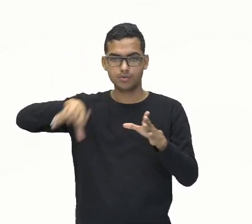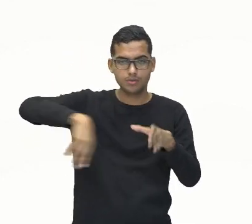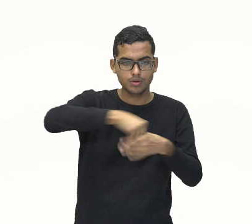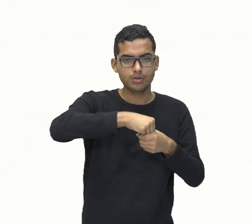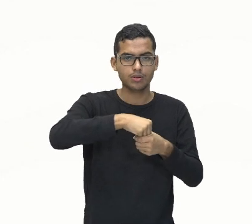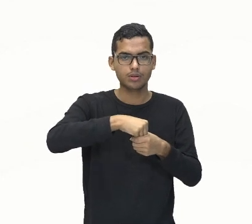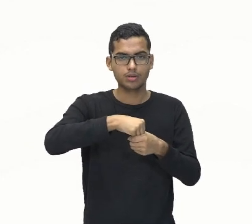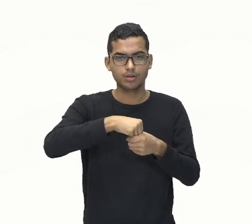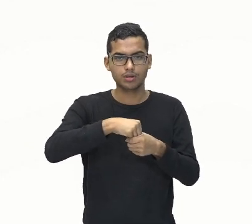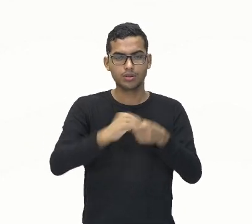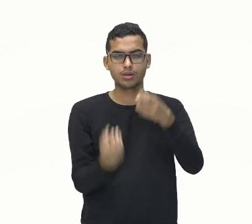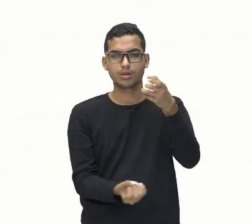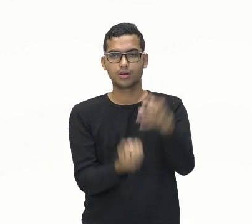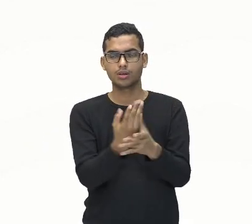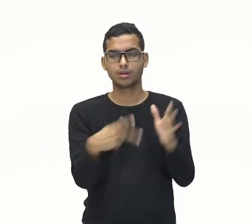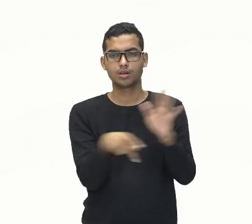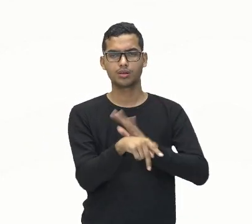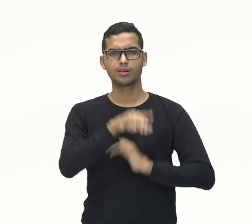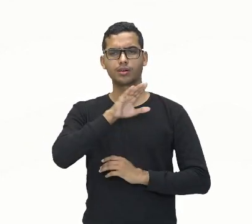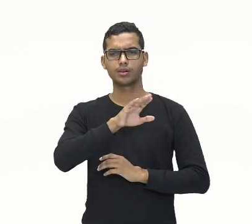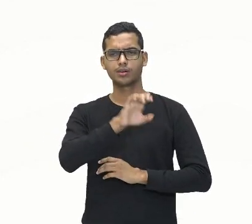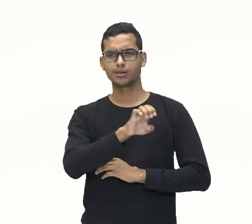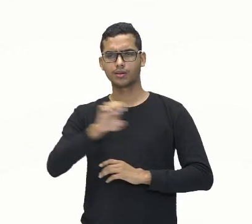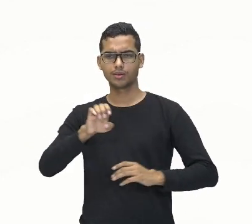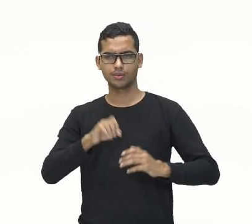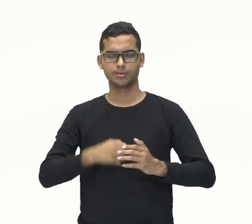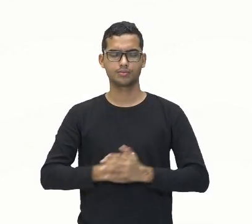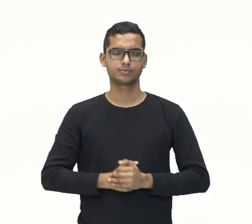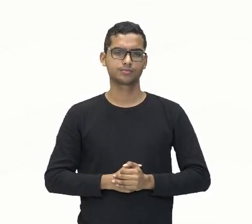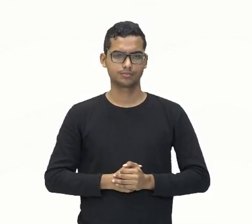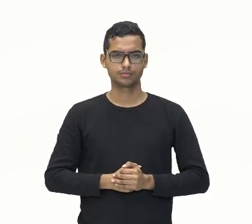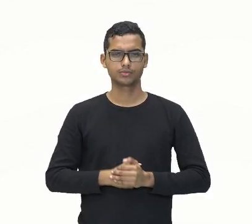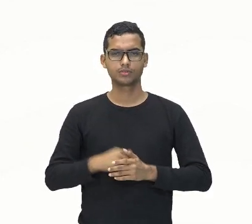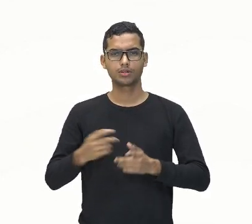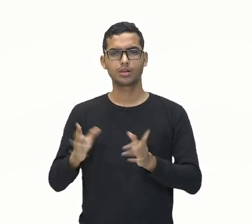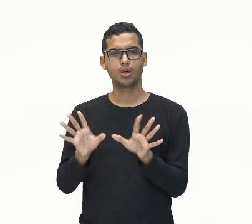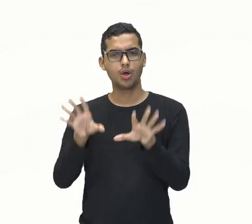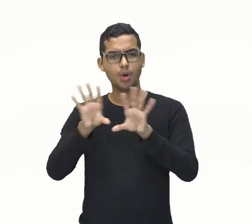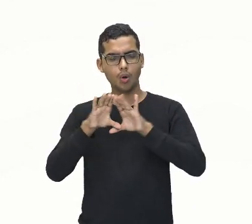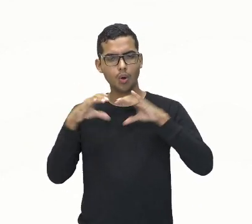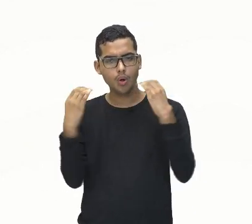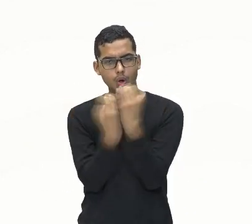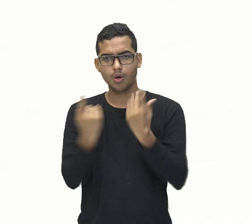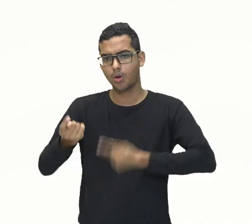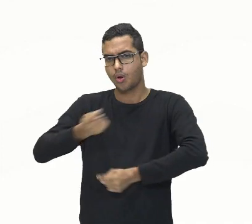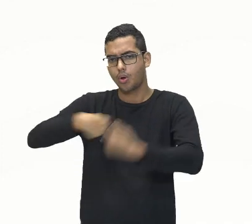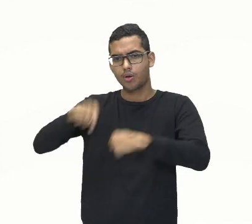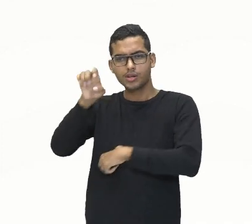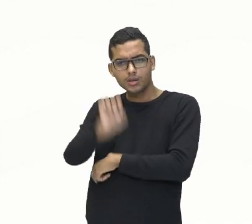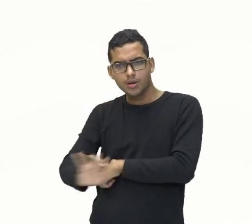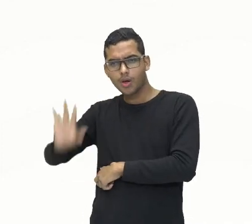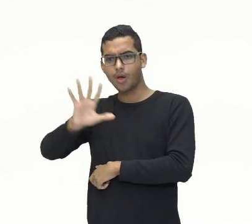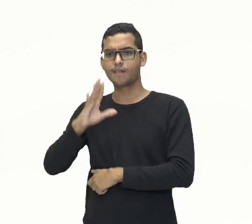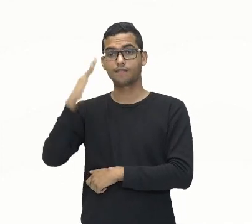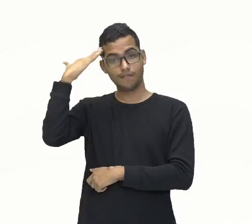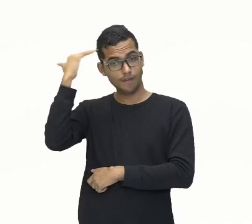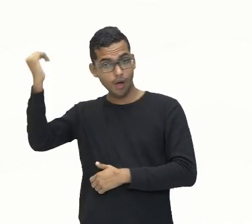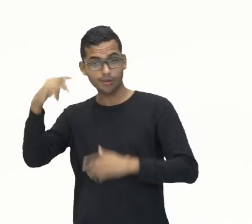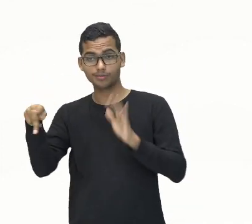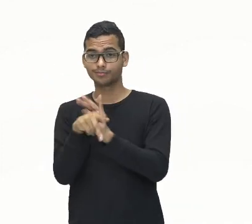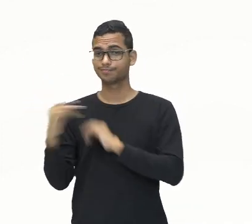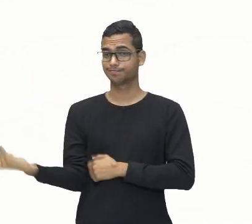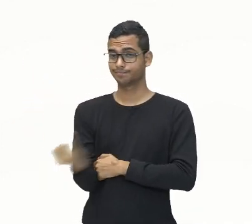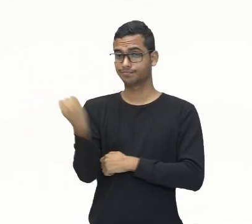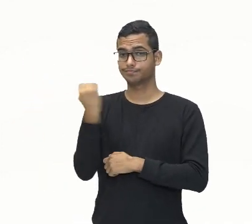CEE. Por que a CEE, Comunidade Econômica Europeia, é famosa e importantíssima nessa